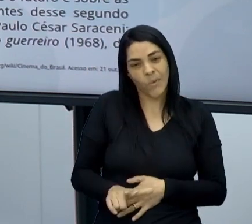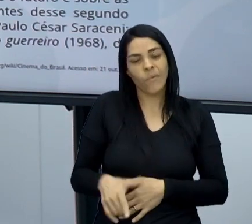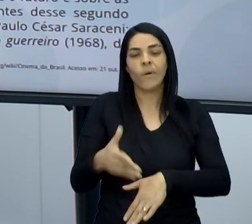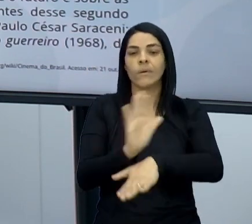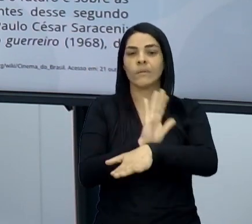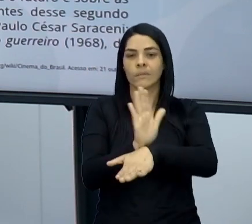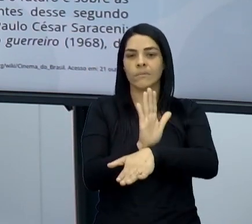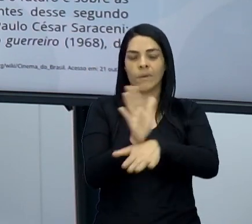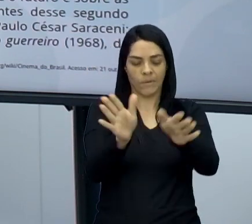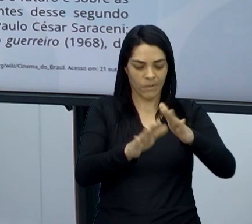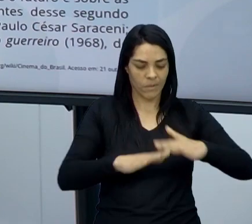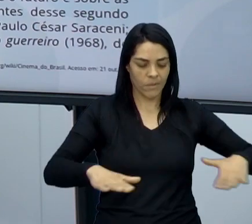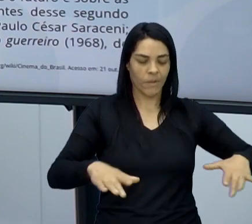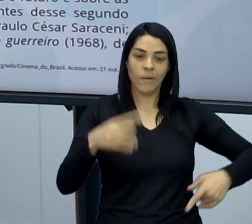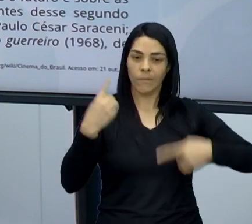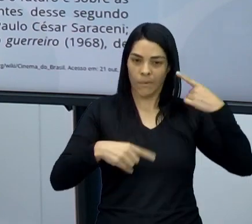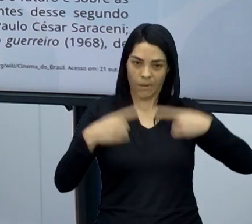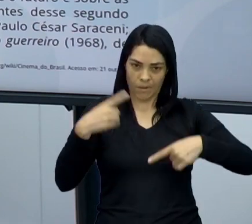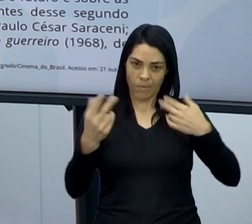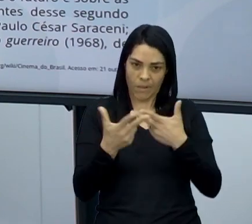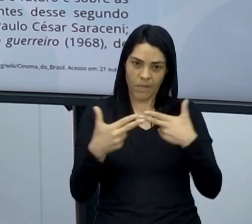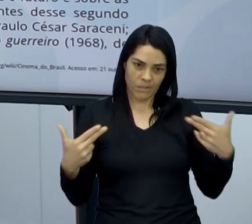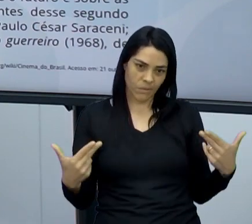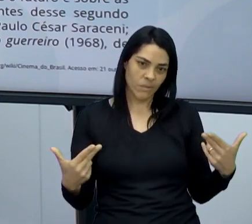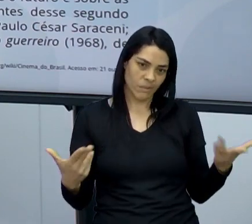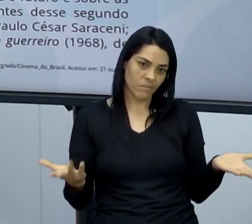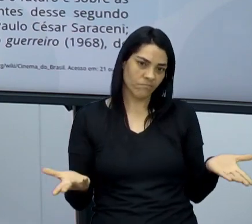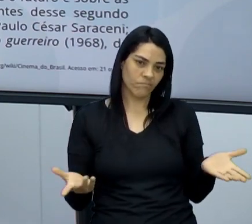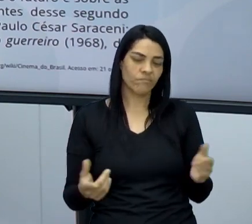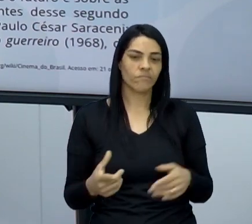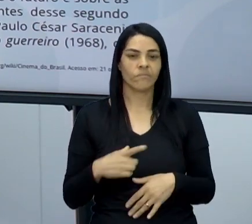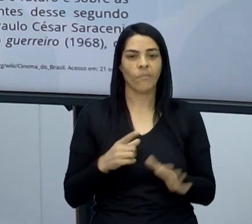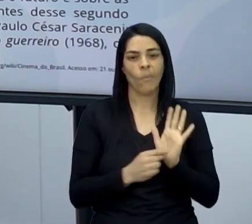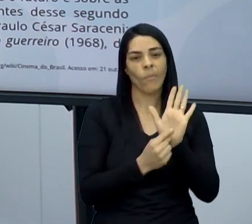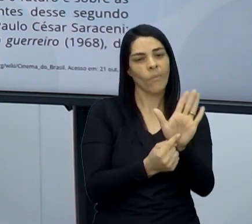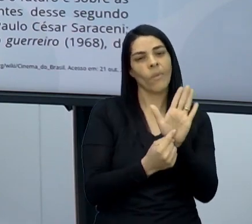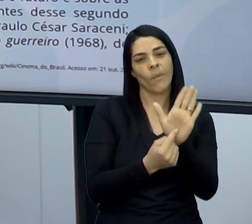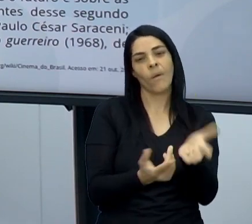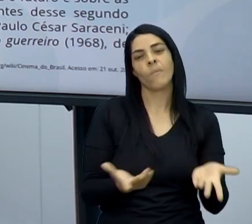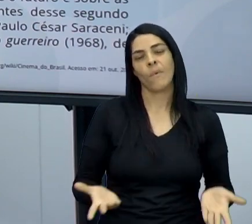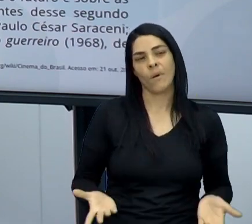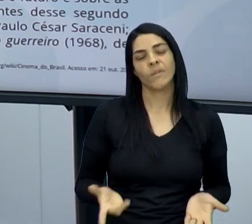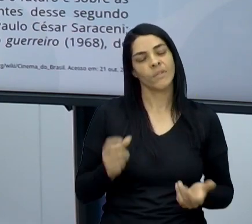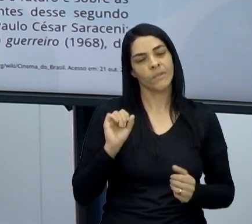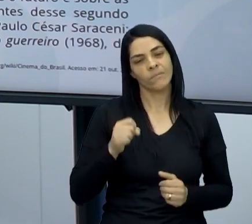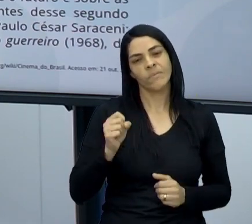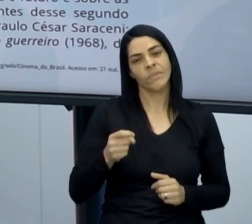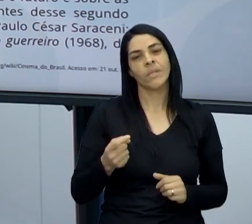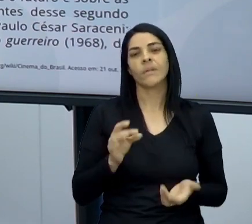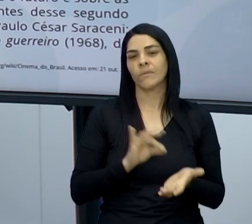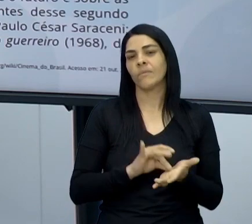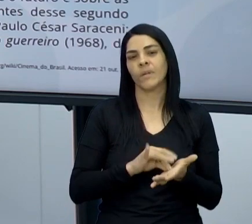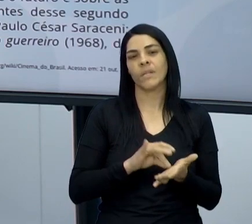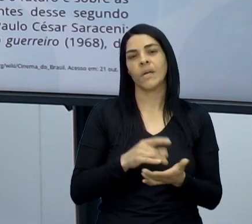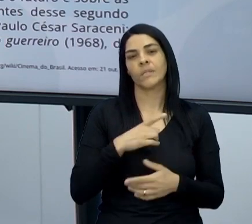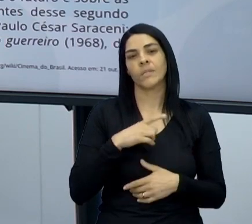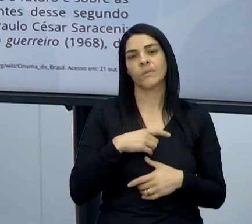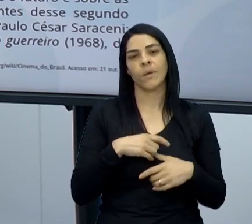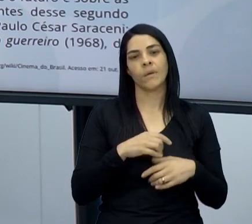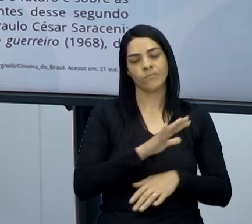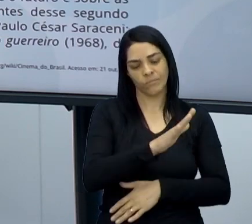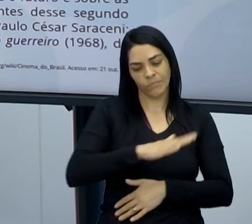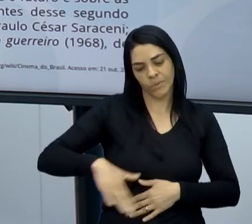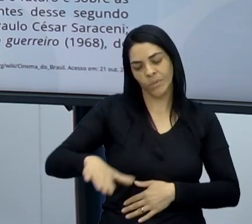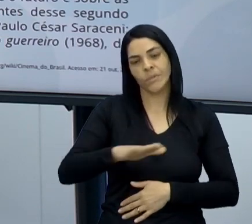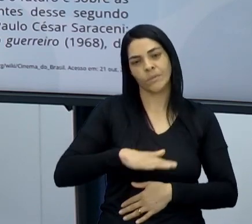é um espaço para debater esse tipo de coisa. É o espetáculo, tem hora que eu quero ir lá no cinema para poder ver o espetáculo. Sim, tem espaço para isso no cinema nacional. Nós